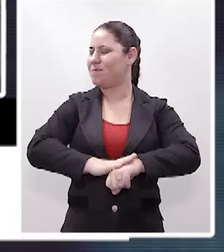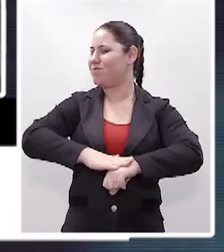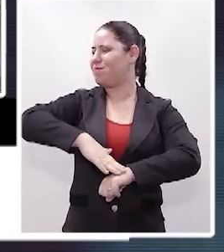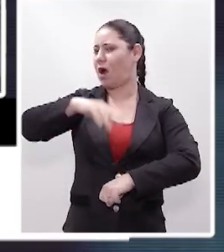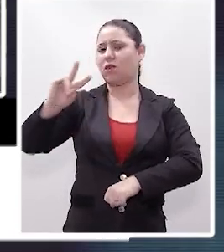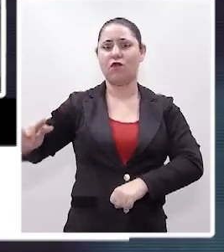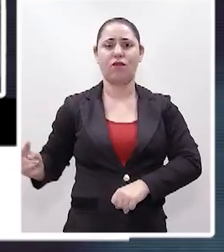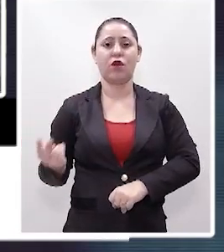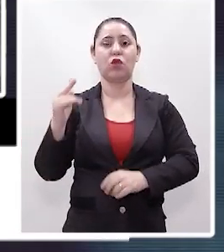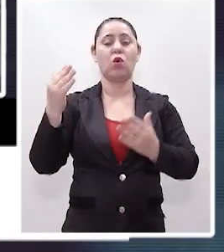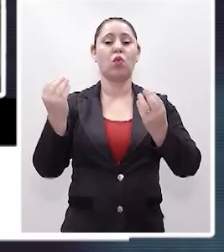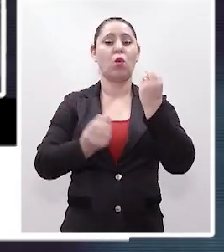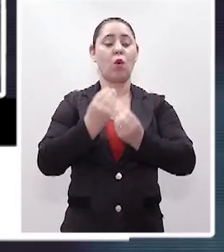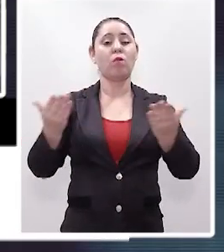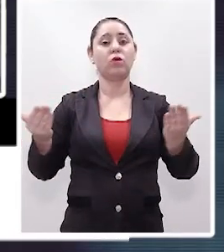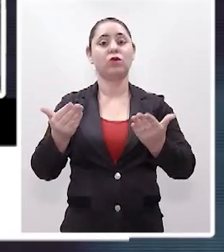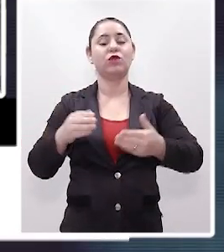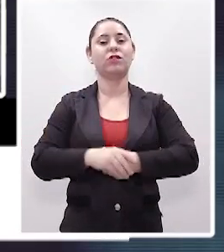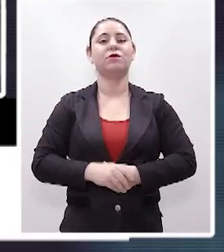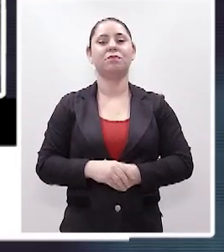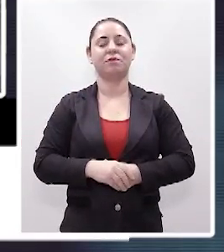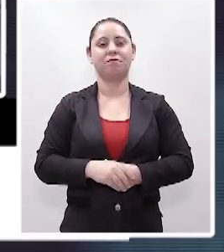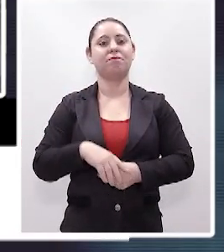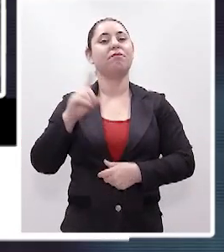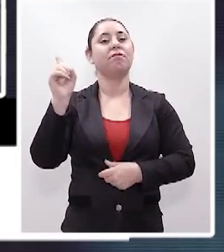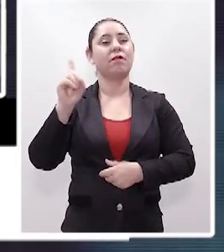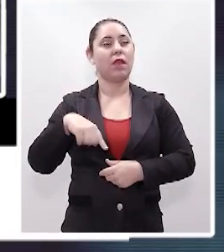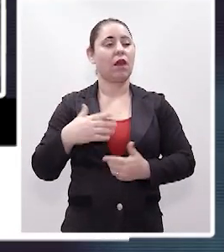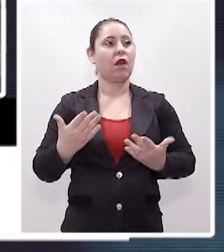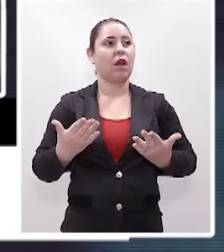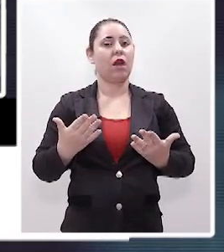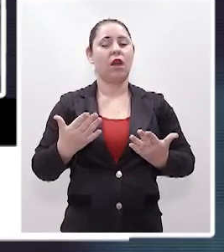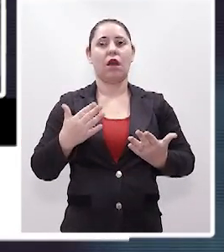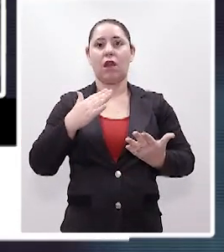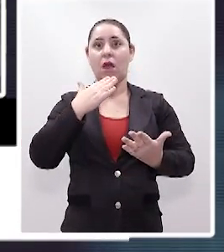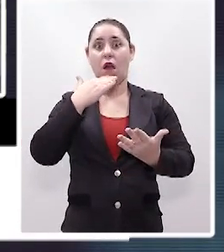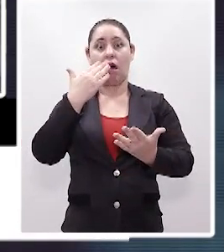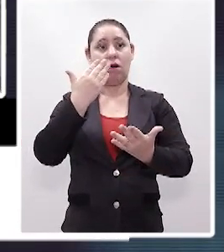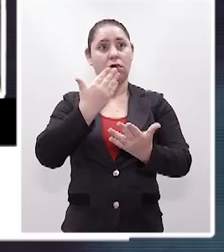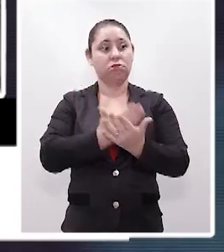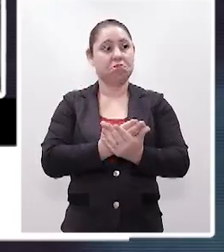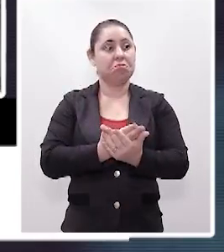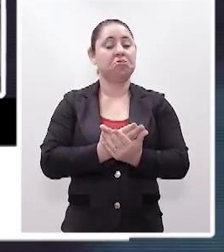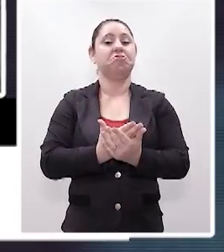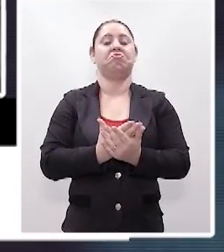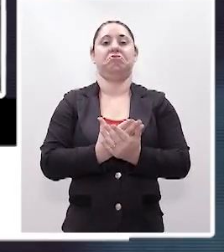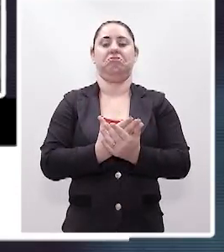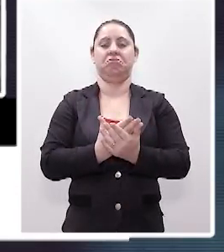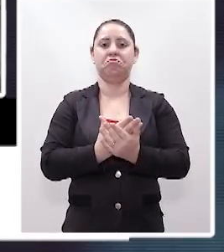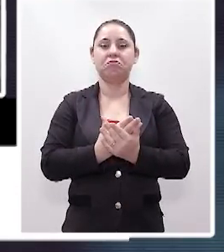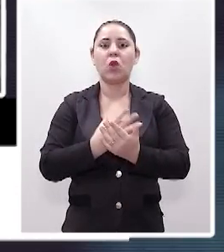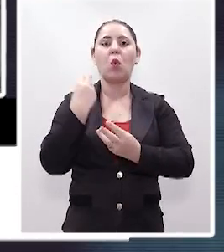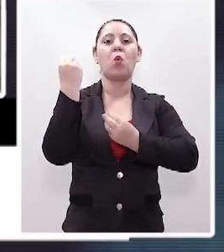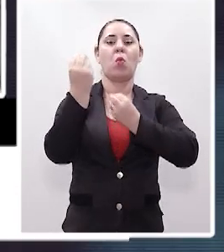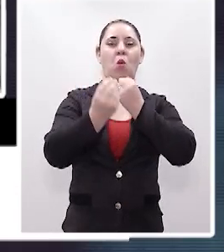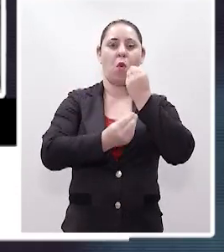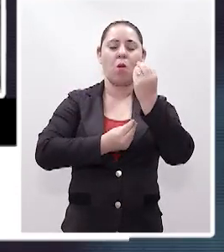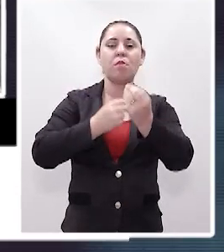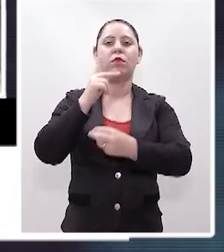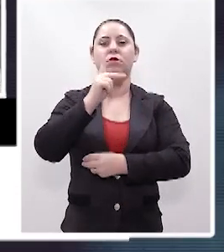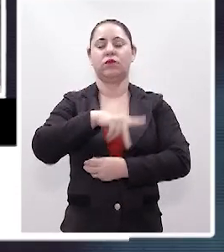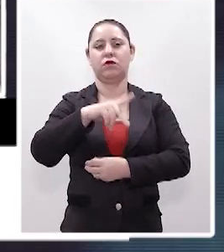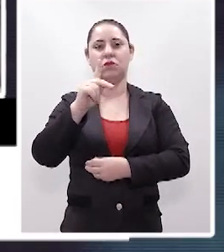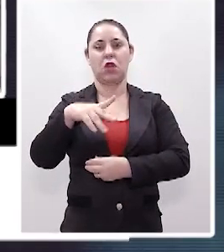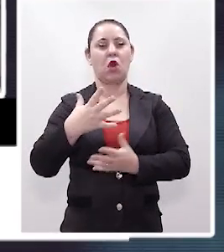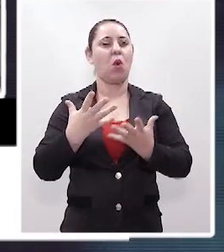tão valorizados como hoje. Gente, é incrível assim a forma como os